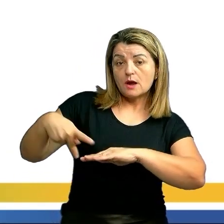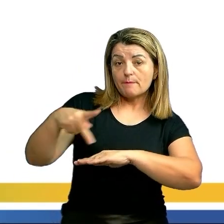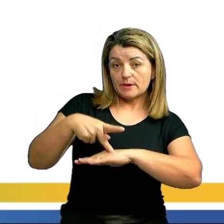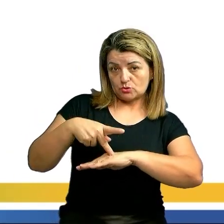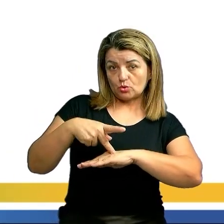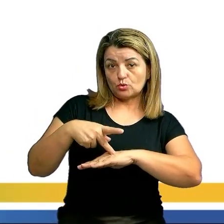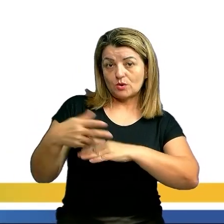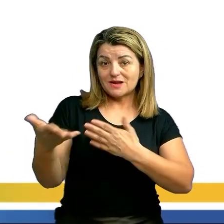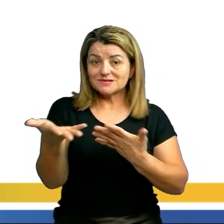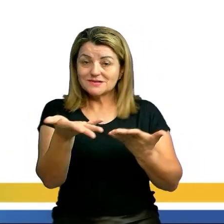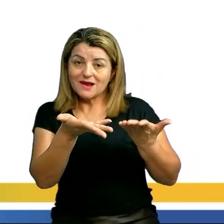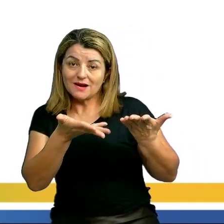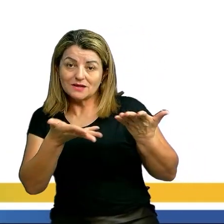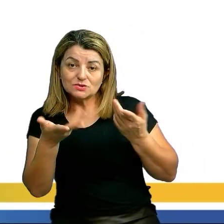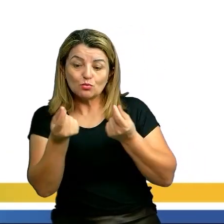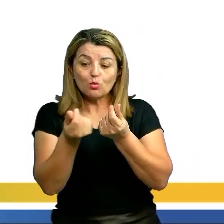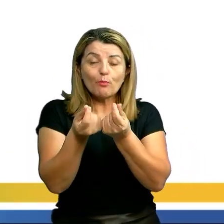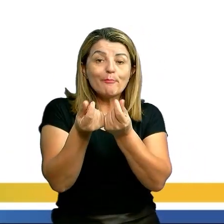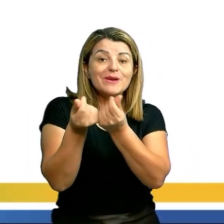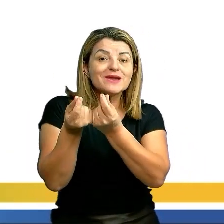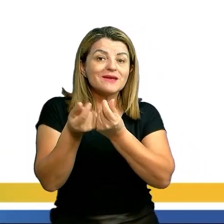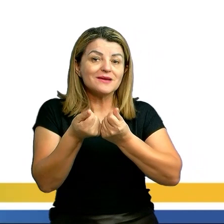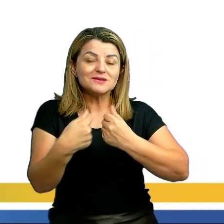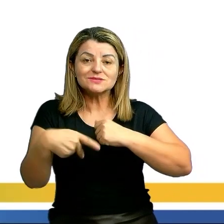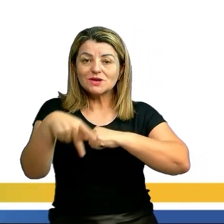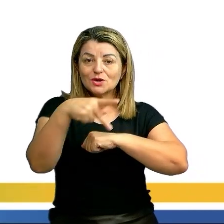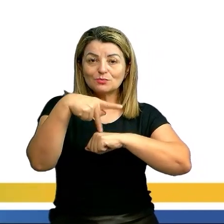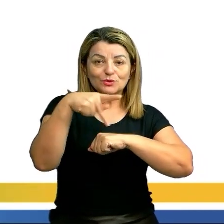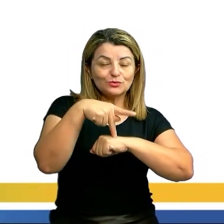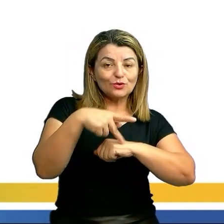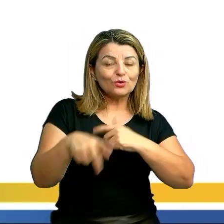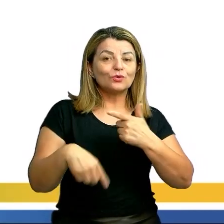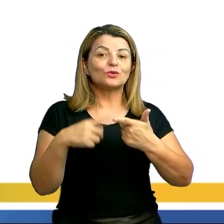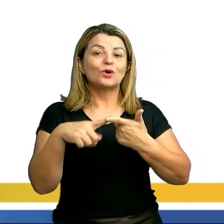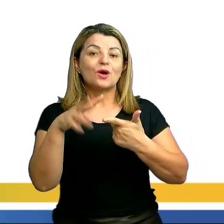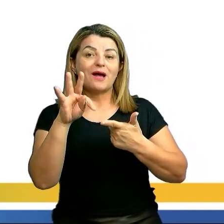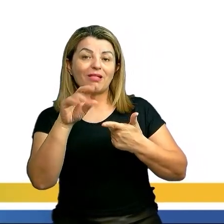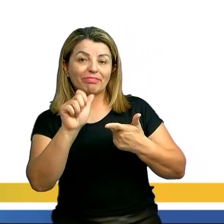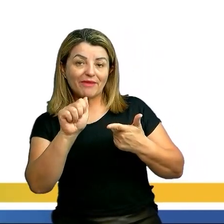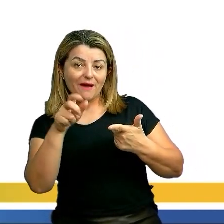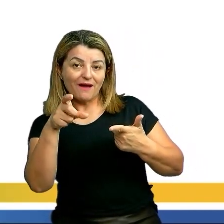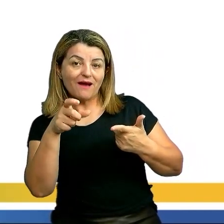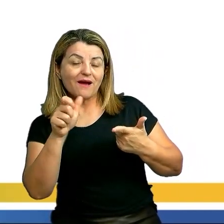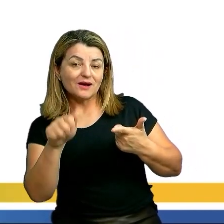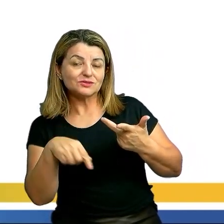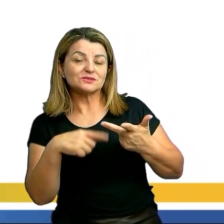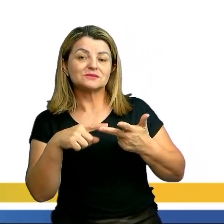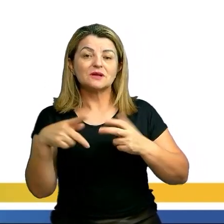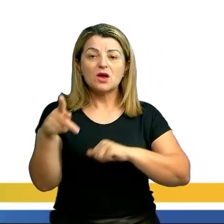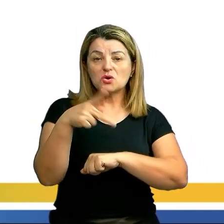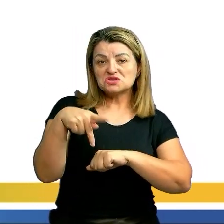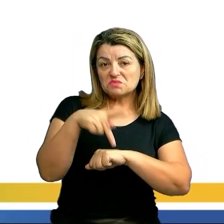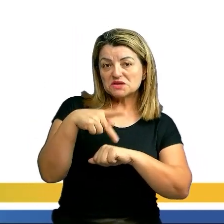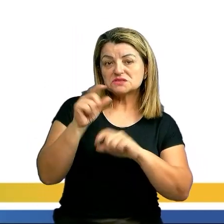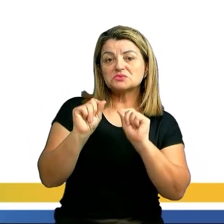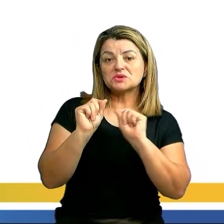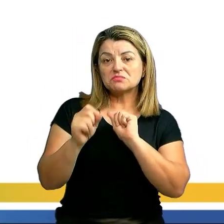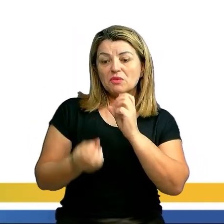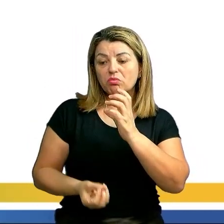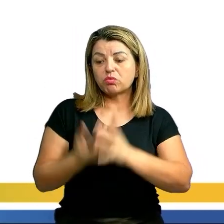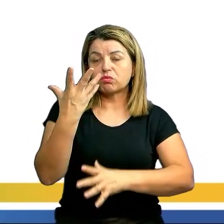relacionam os preços do petróleo, as taxas alfandegárias, né, os países que mais produzem,